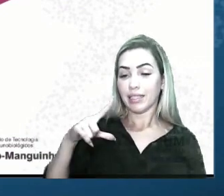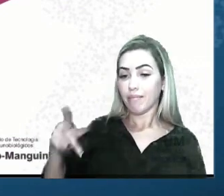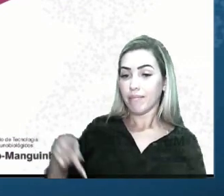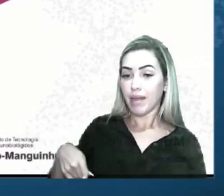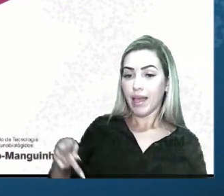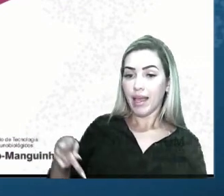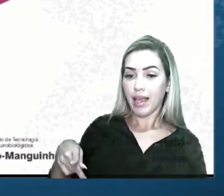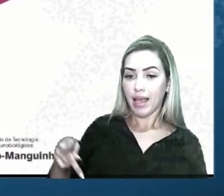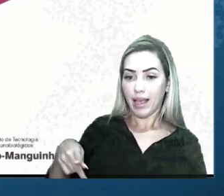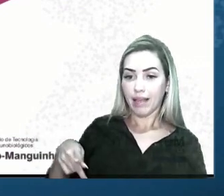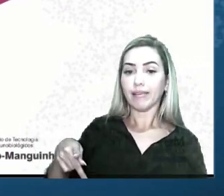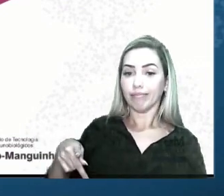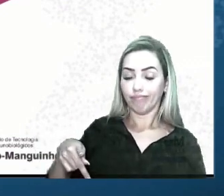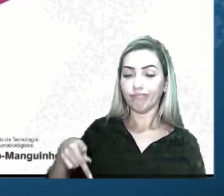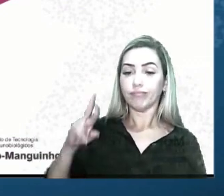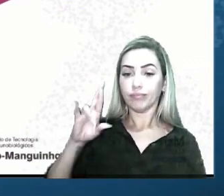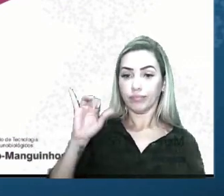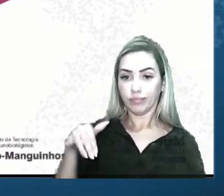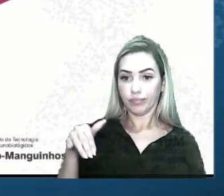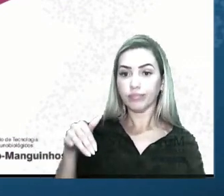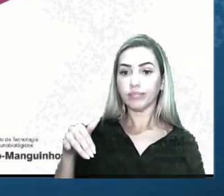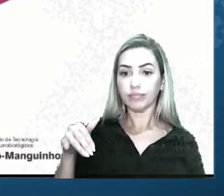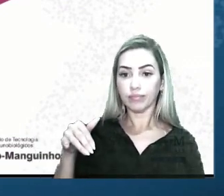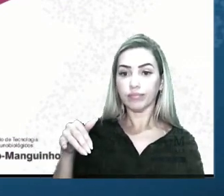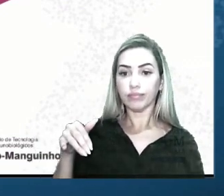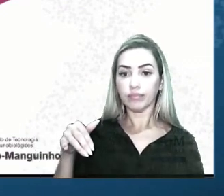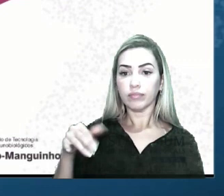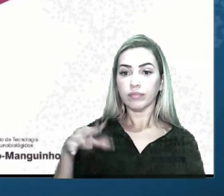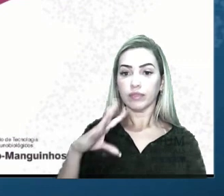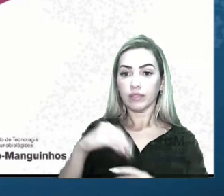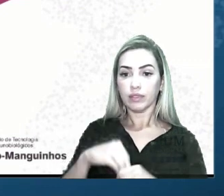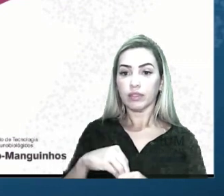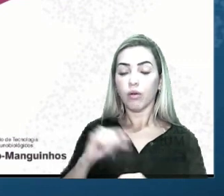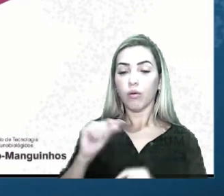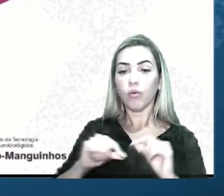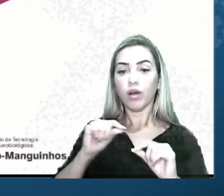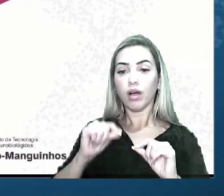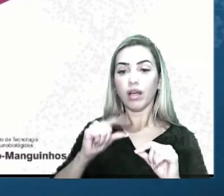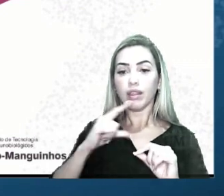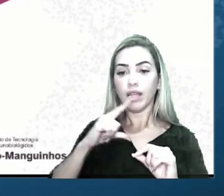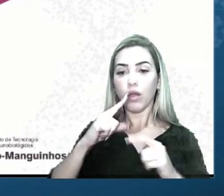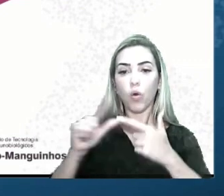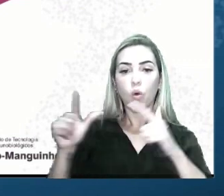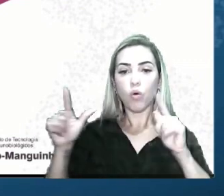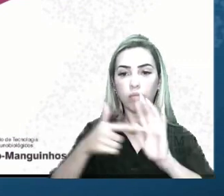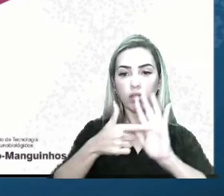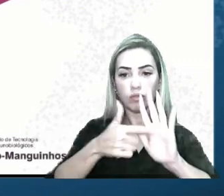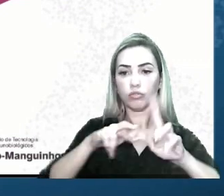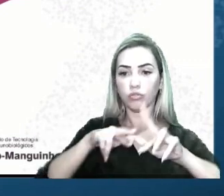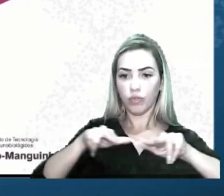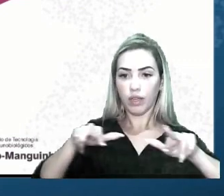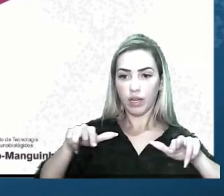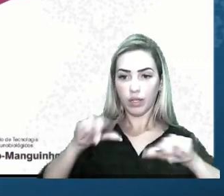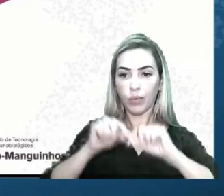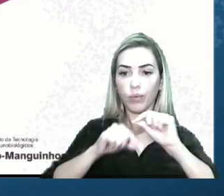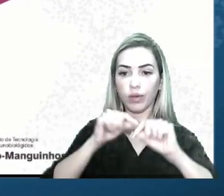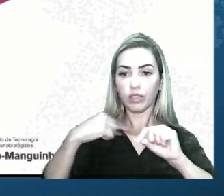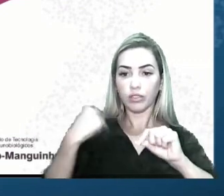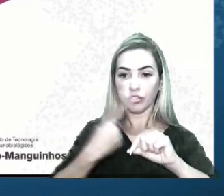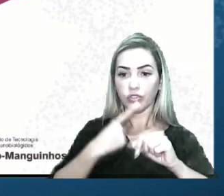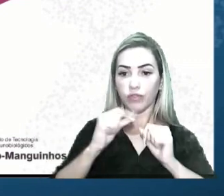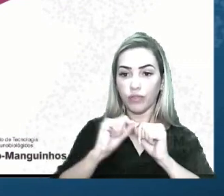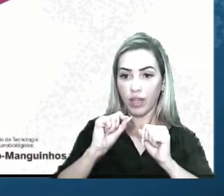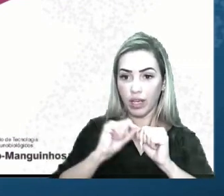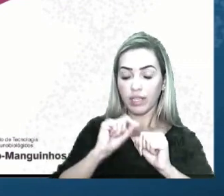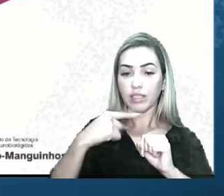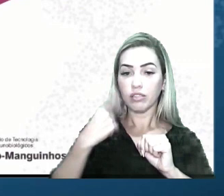rins, cálculos nos rins, e considerando as outras manifestações também. O que a gente fez, a